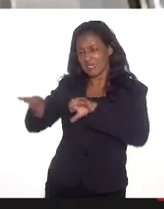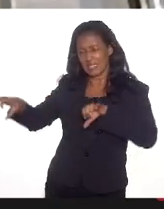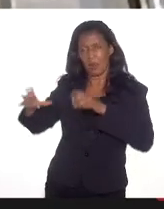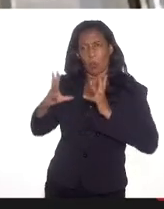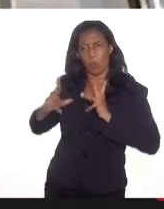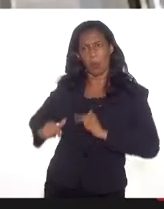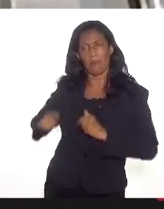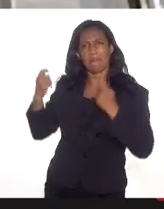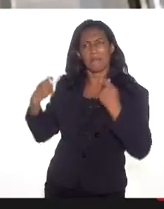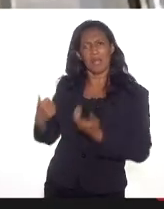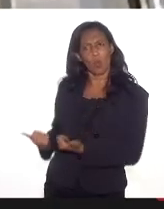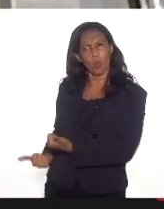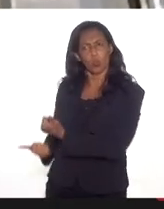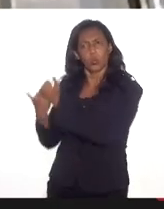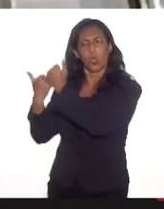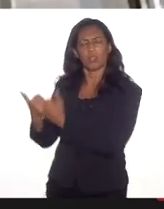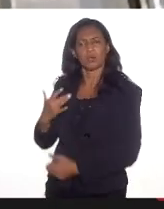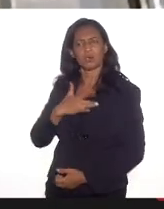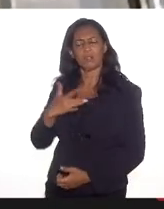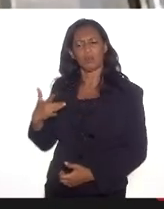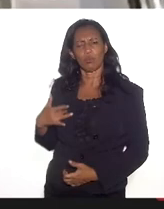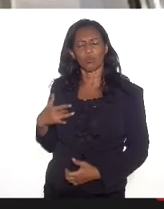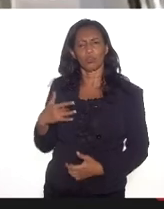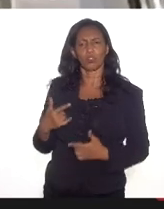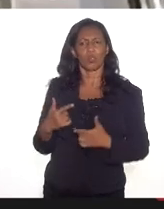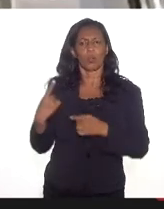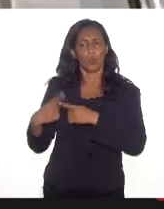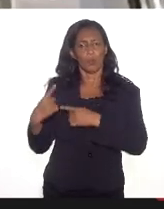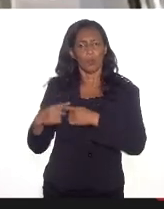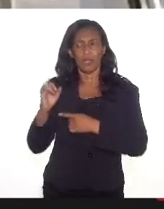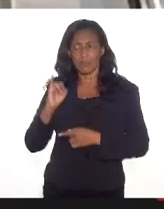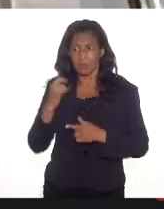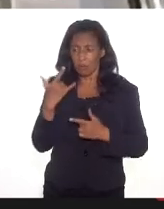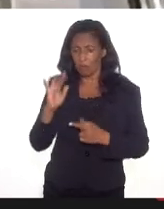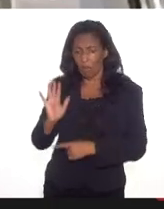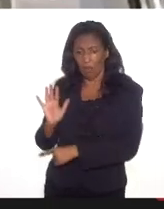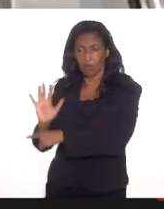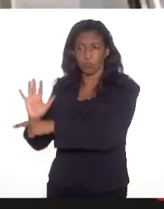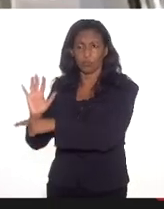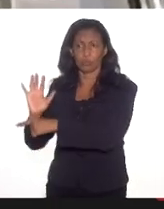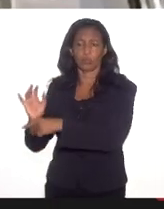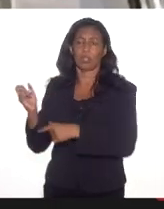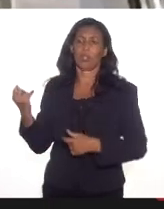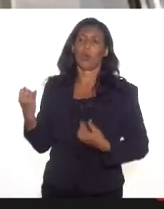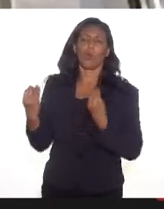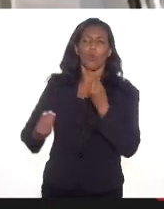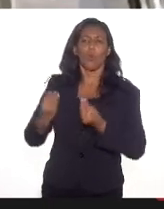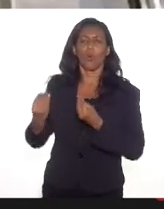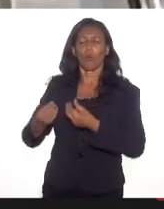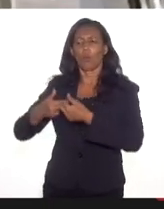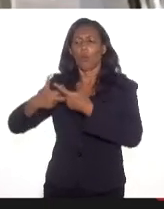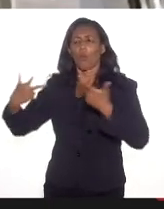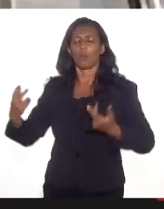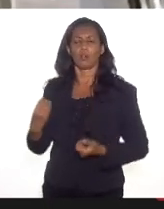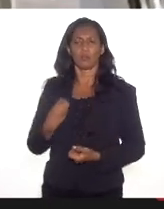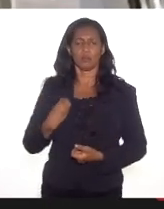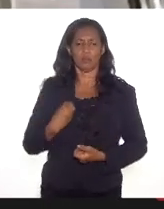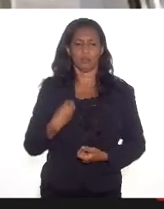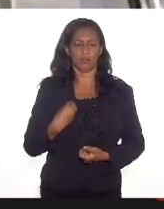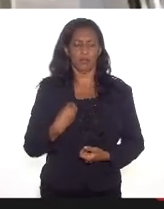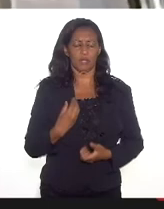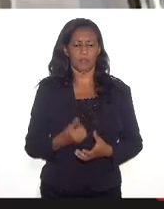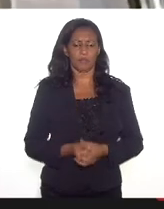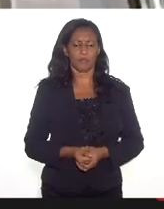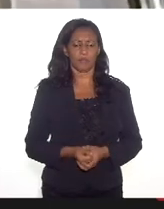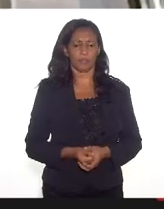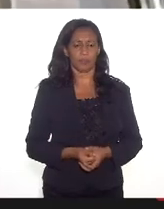venha também como um suporte de saúde porque sem isso não é possível garantir vida com qualidade e aí bom